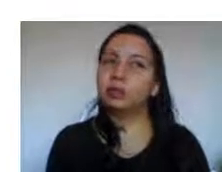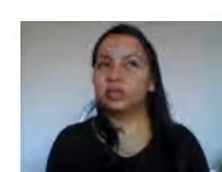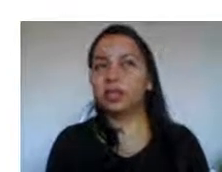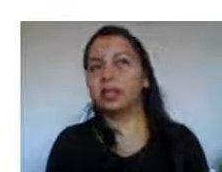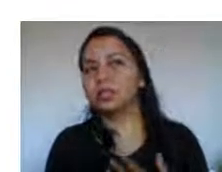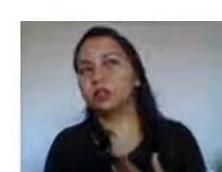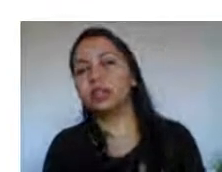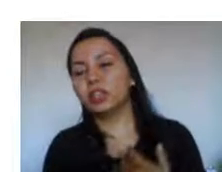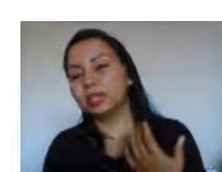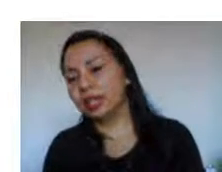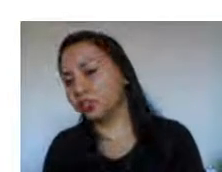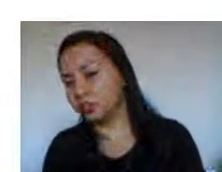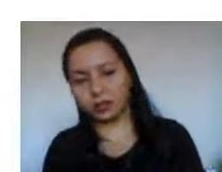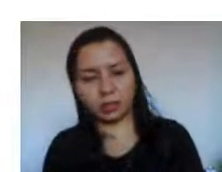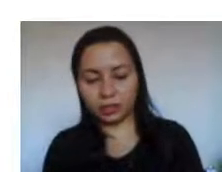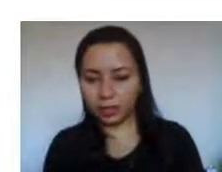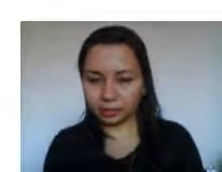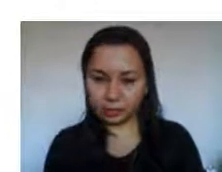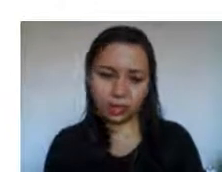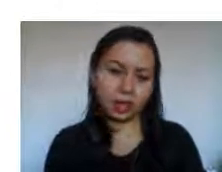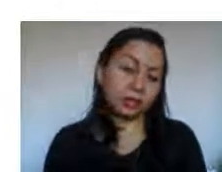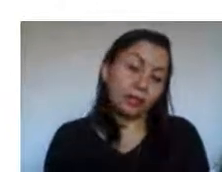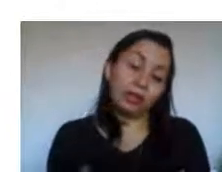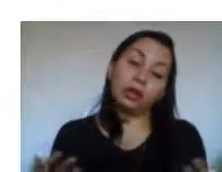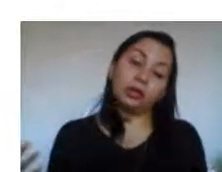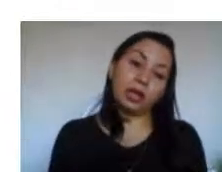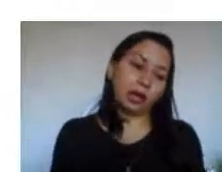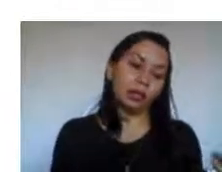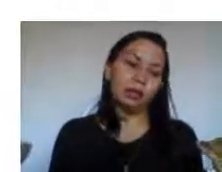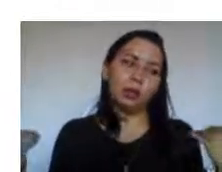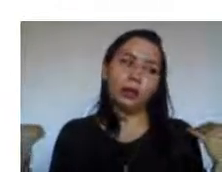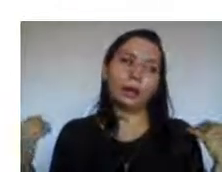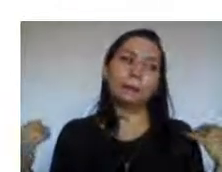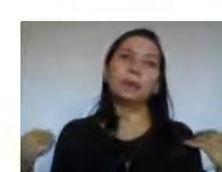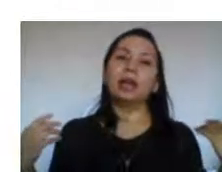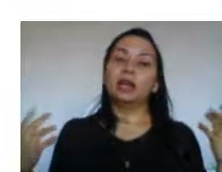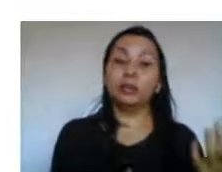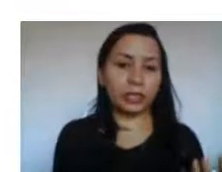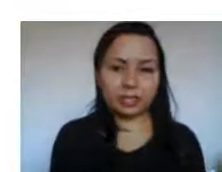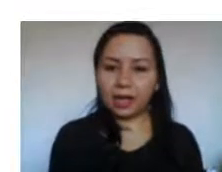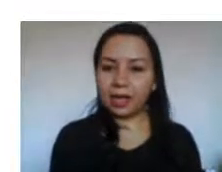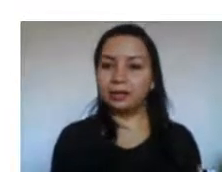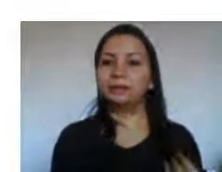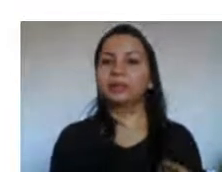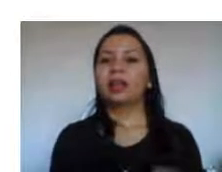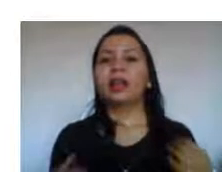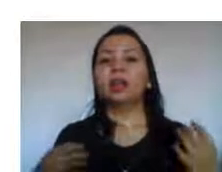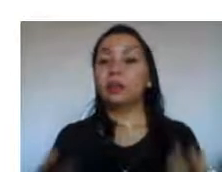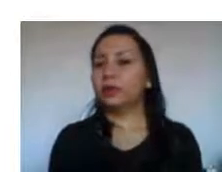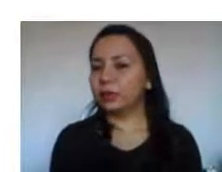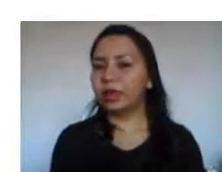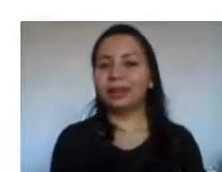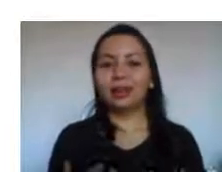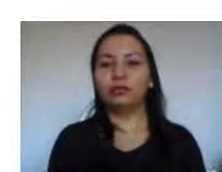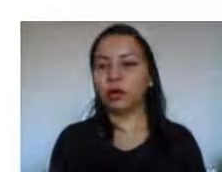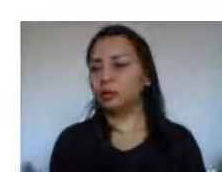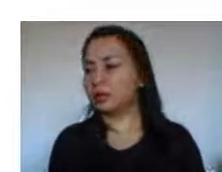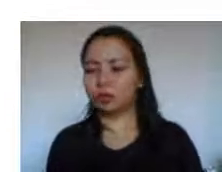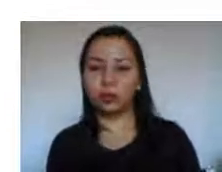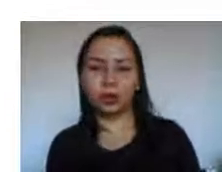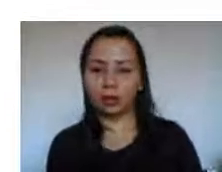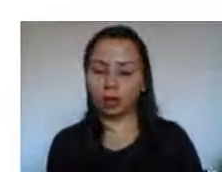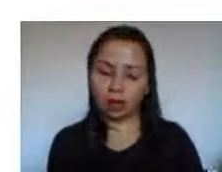vamos imaginar que essa atividade ela deixe de ser exercida nessas terras e aí vem ela não é reflorestada. Ela não é cuidada, ela não